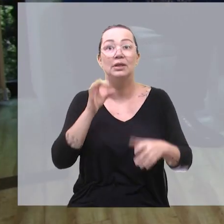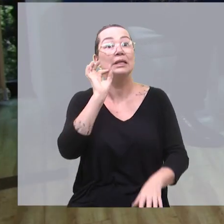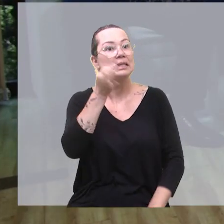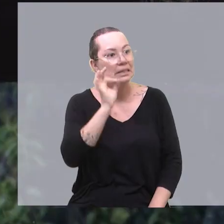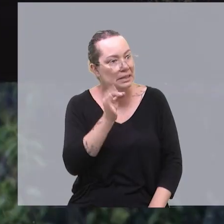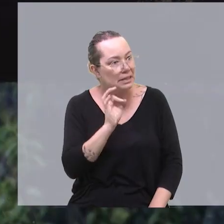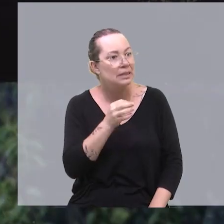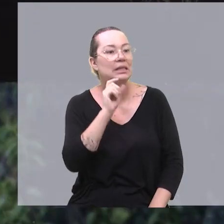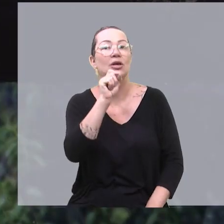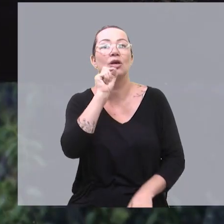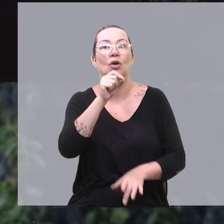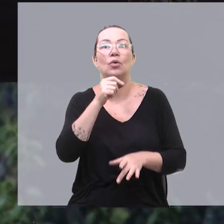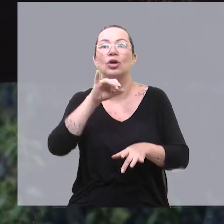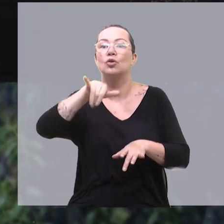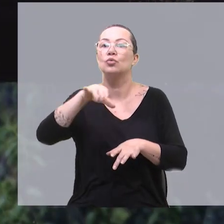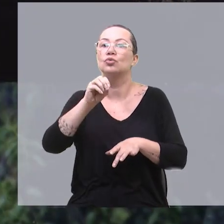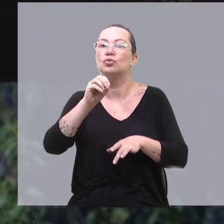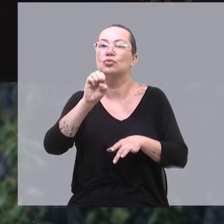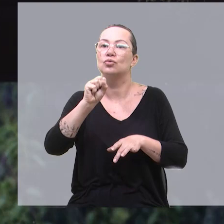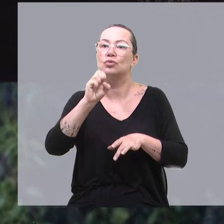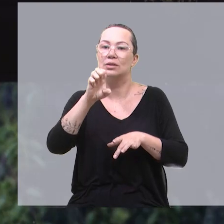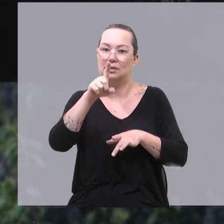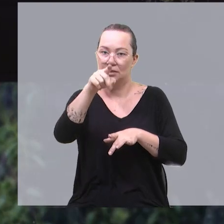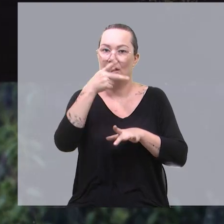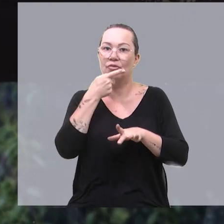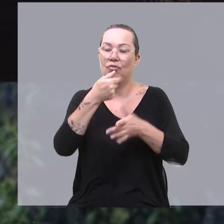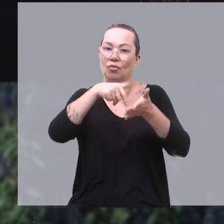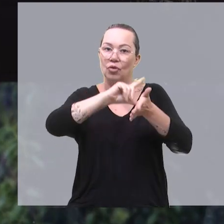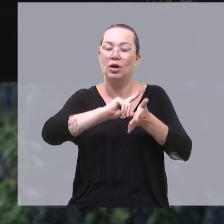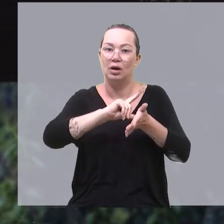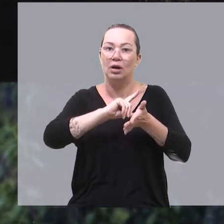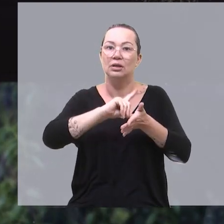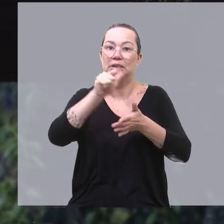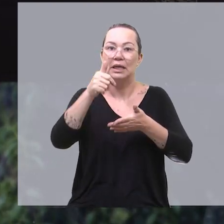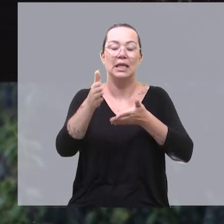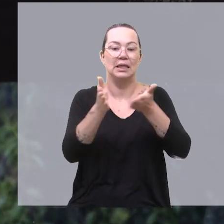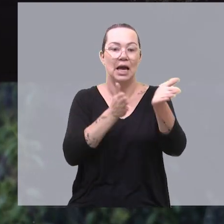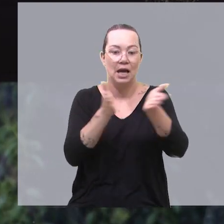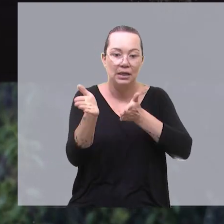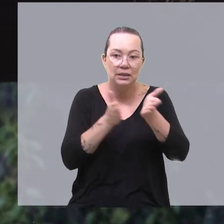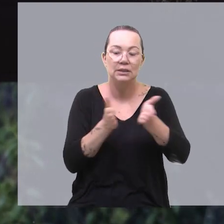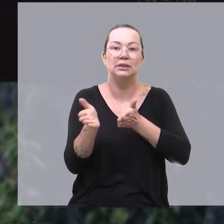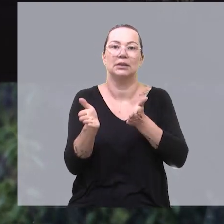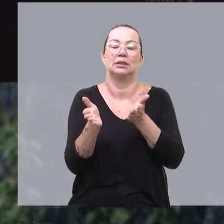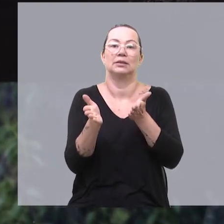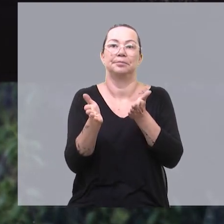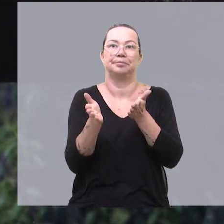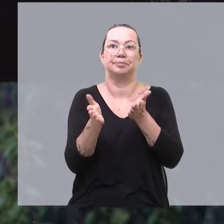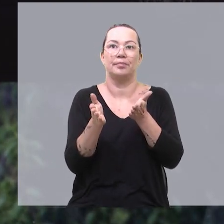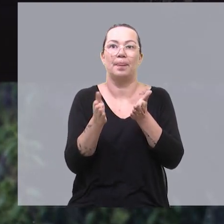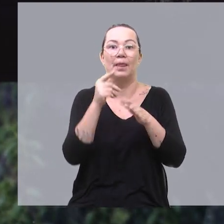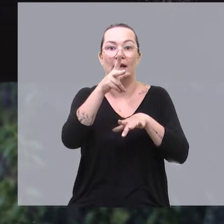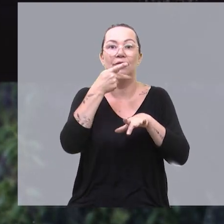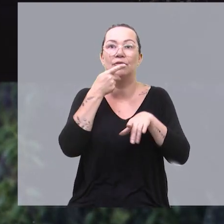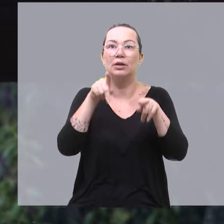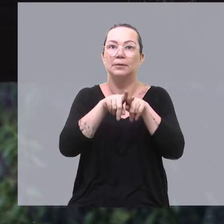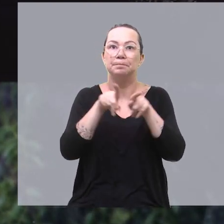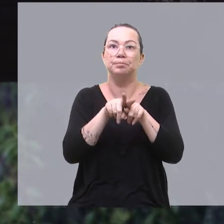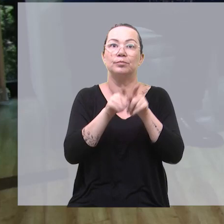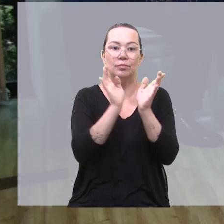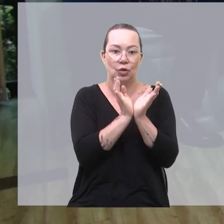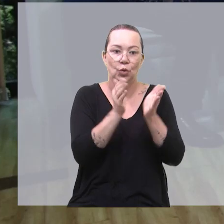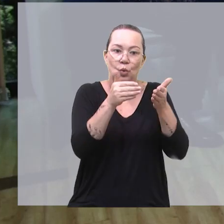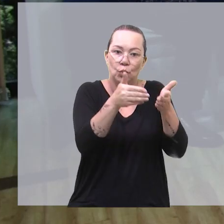foi exatamente o que o José Reis nos falou antes, que é essa questão da acessibilidade. Ele fala de